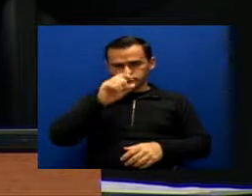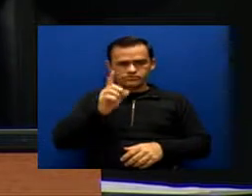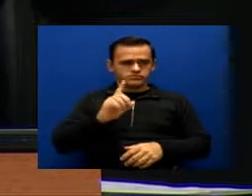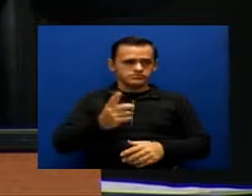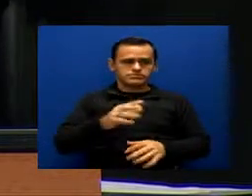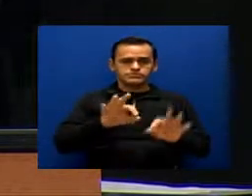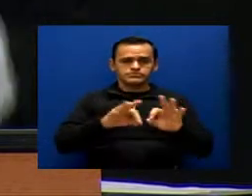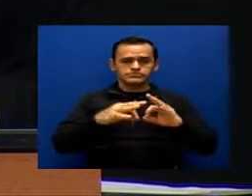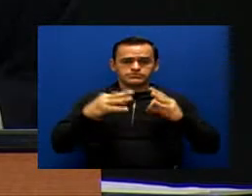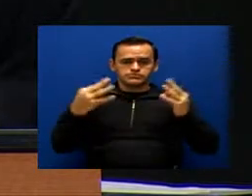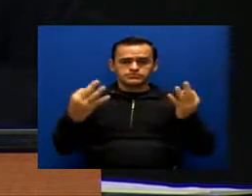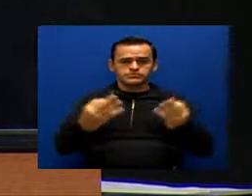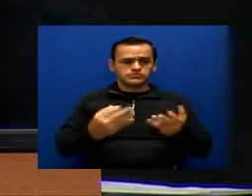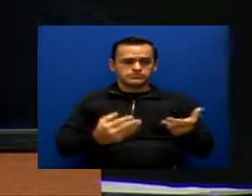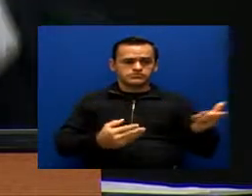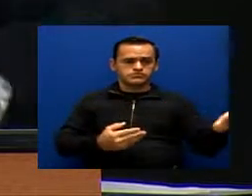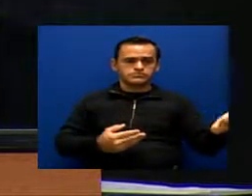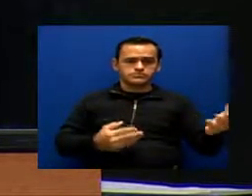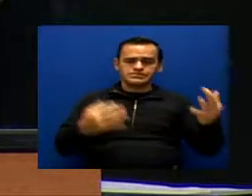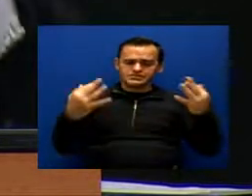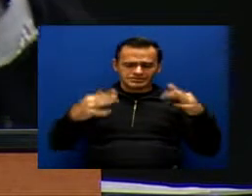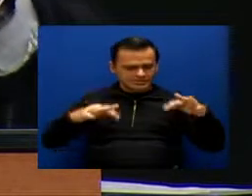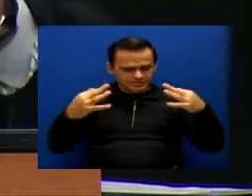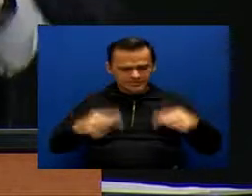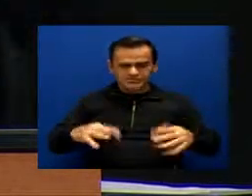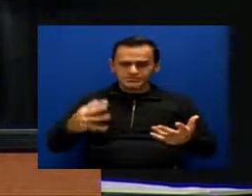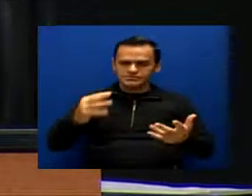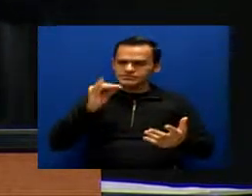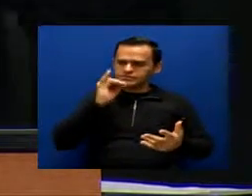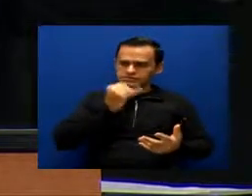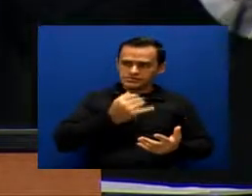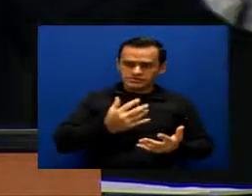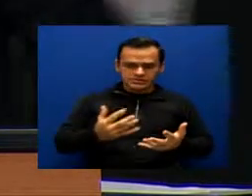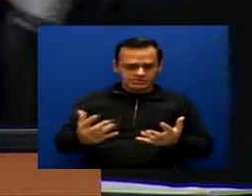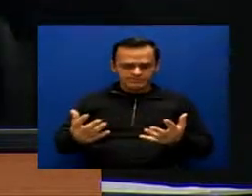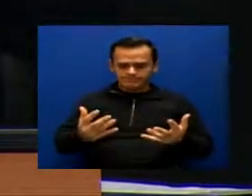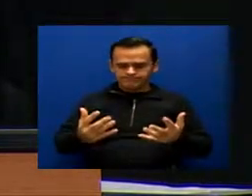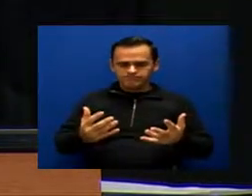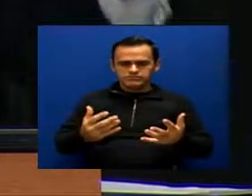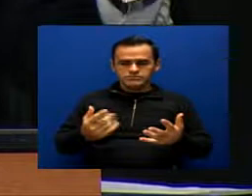A família, num momento de sofrimento, de dor, de angústia, fala, pelo amor de Deus,